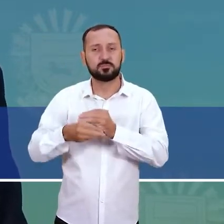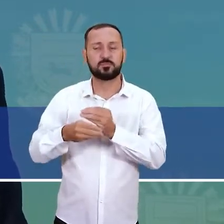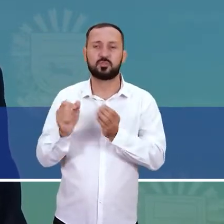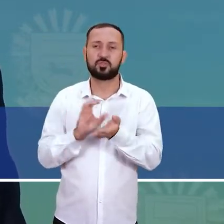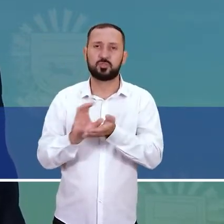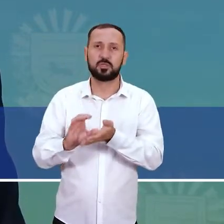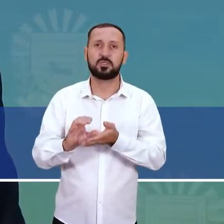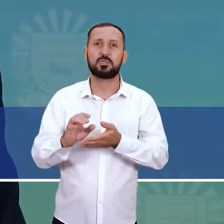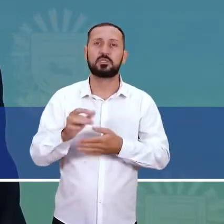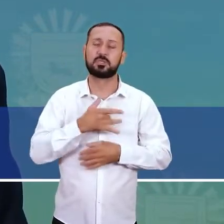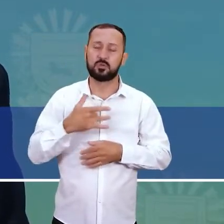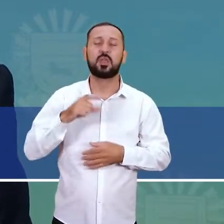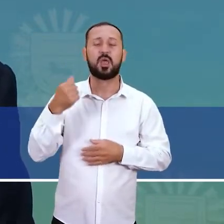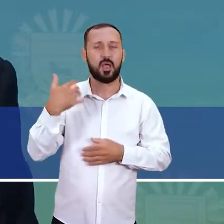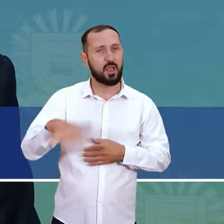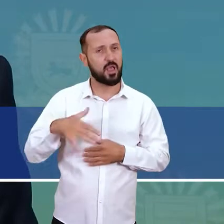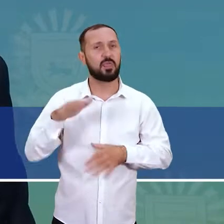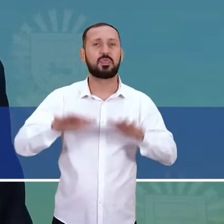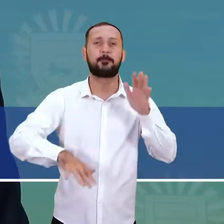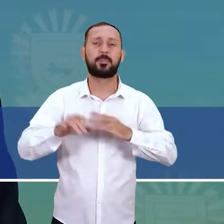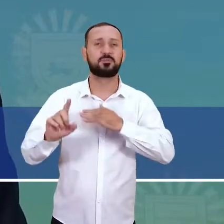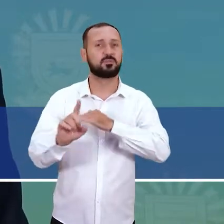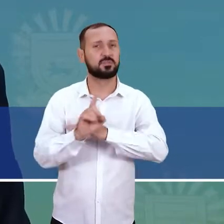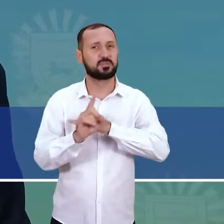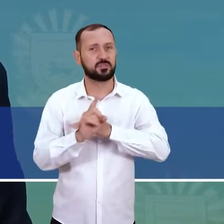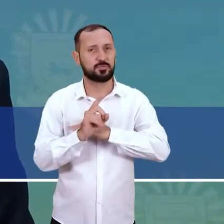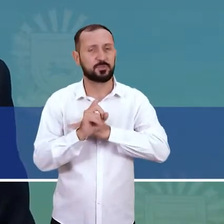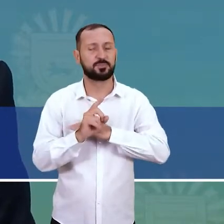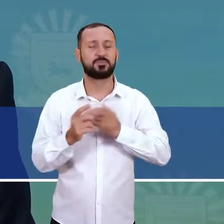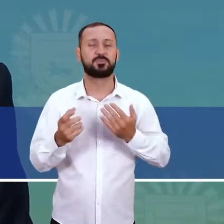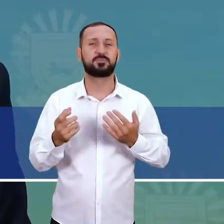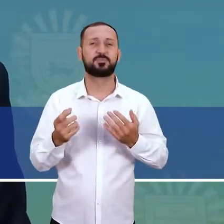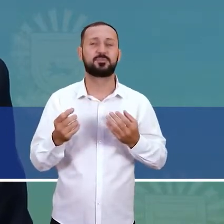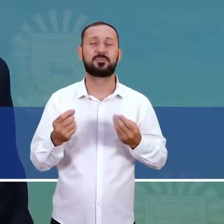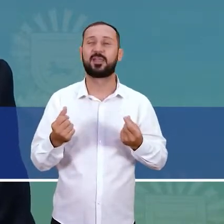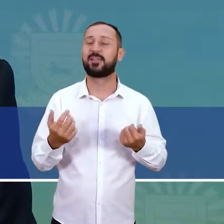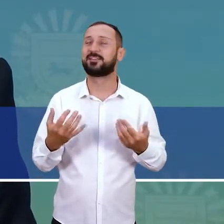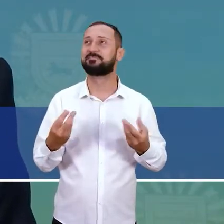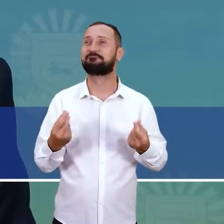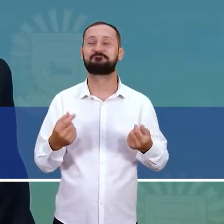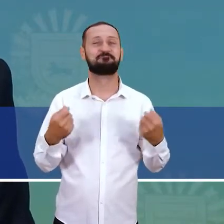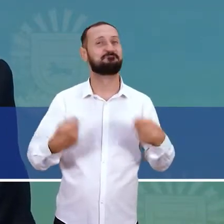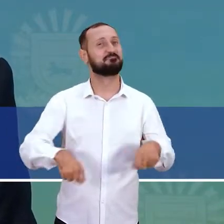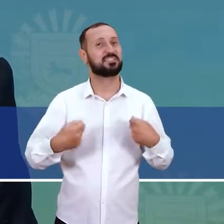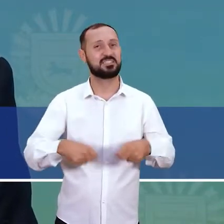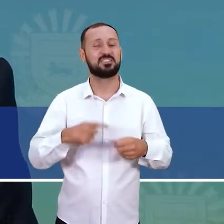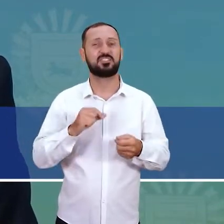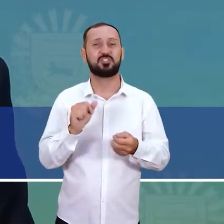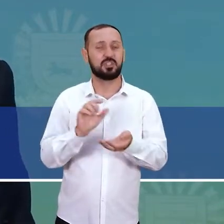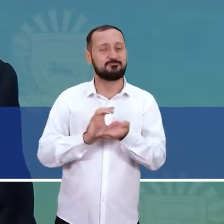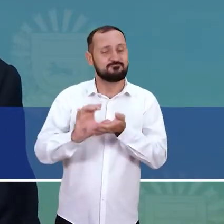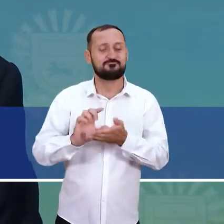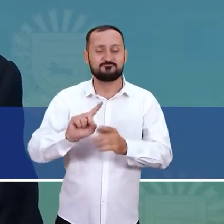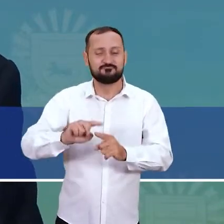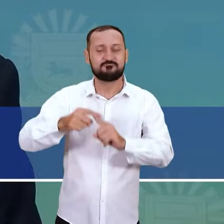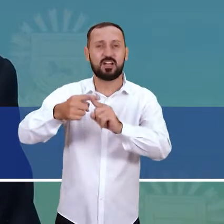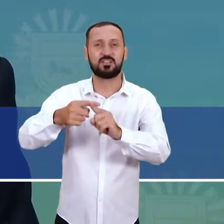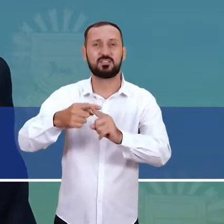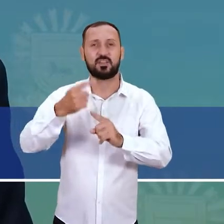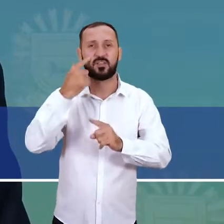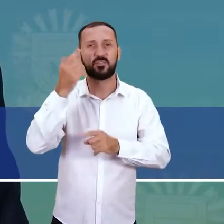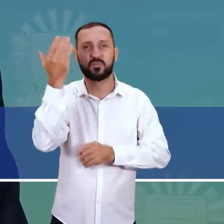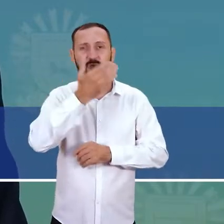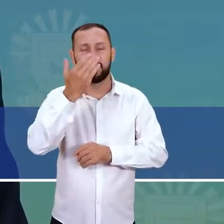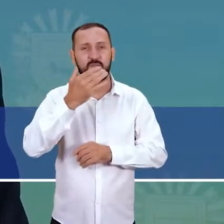investimentos financeiros. A saúde custa caro, dependendo do tipo de atendimento, é preciso mais dinheiro.